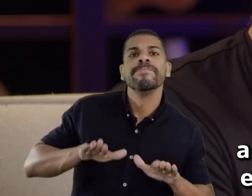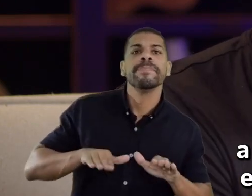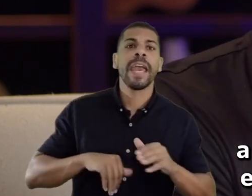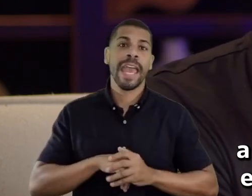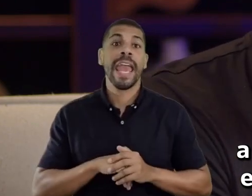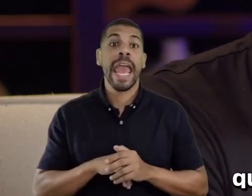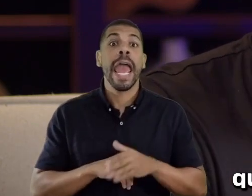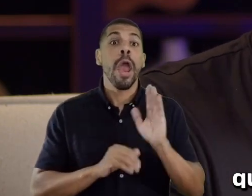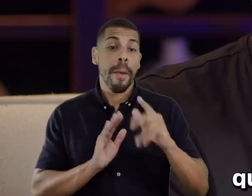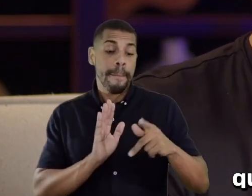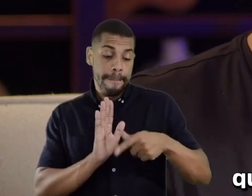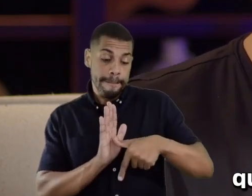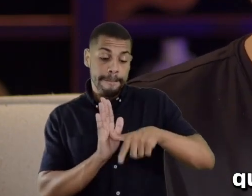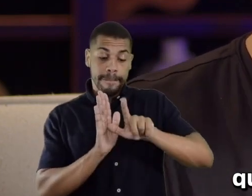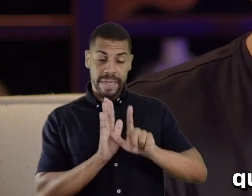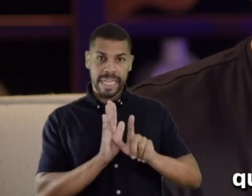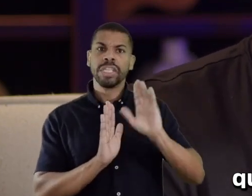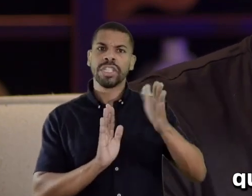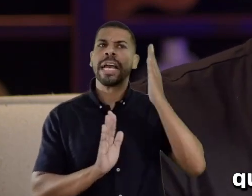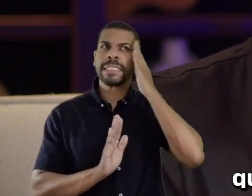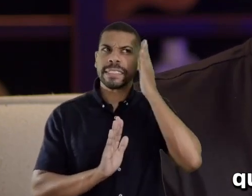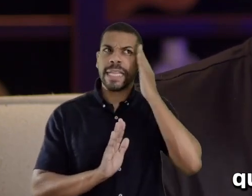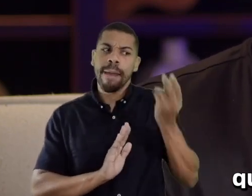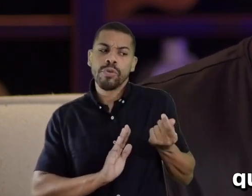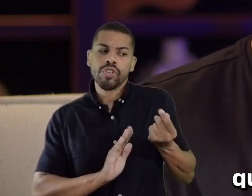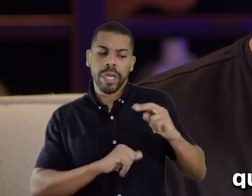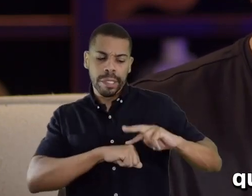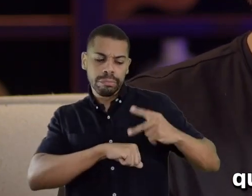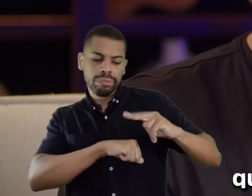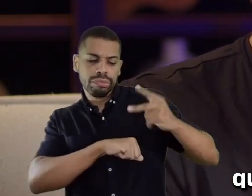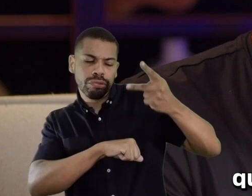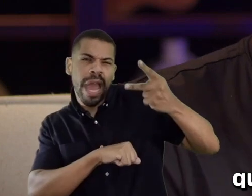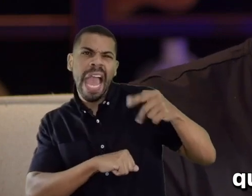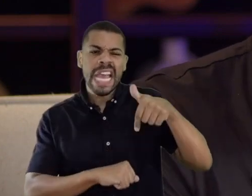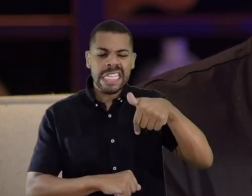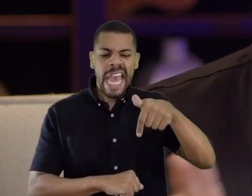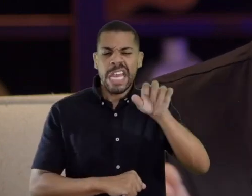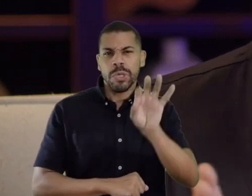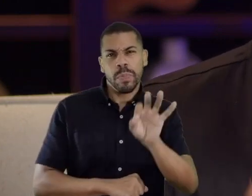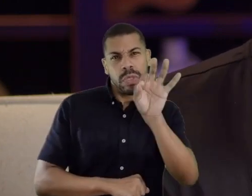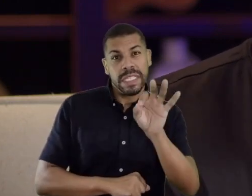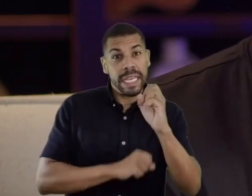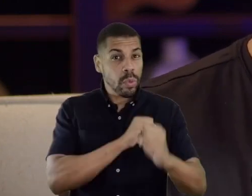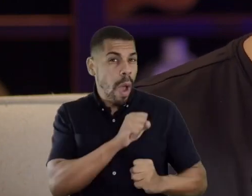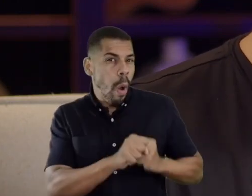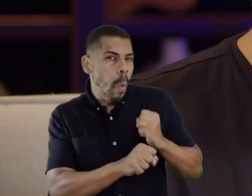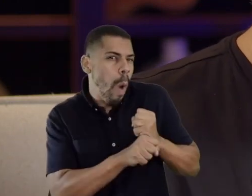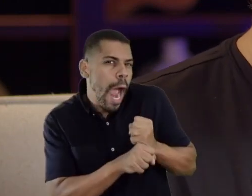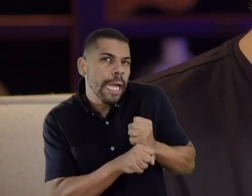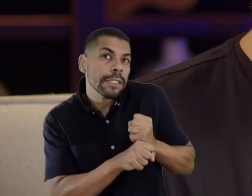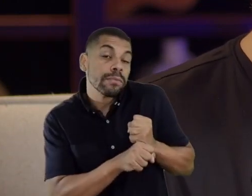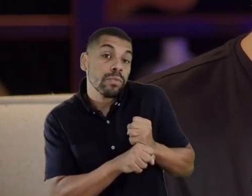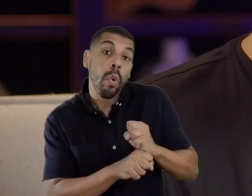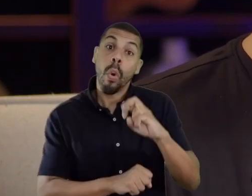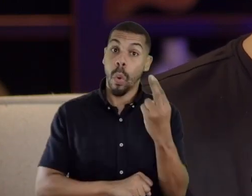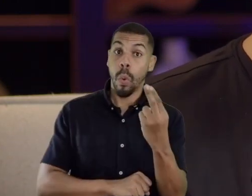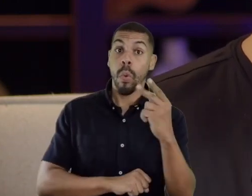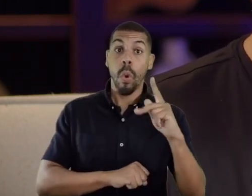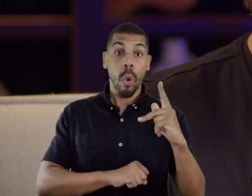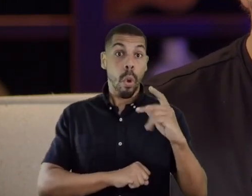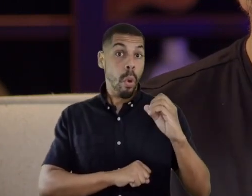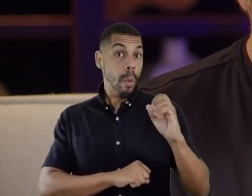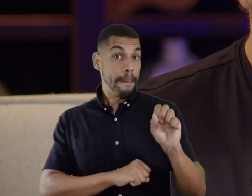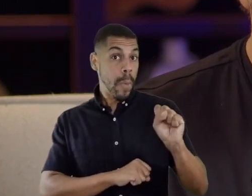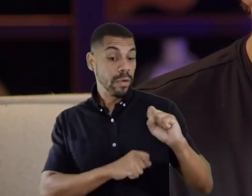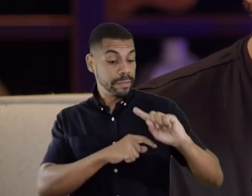ter uma rentabilidade prefixada quando você já sabe no começo com a rentabilidade que vai ter digamos CEP Central ano por exemplo ela pode ser